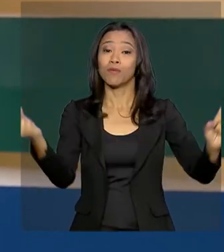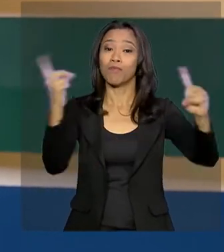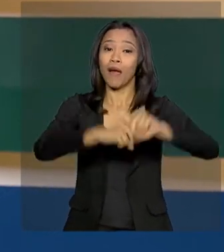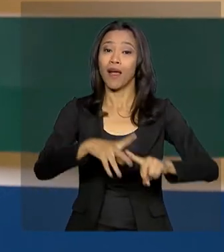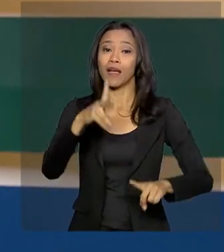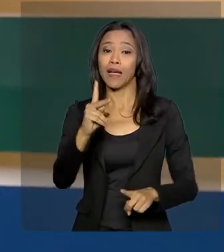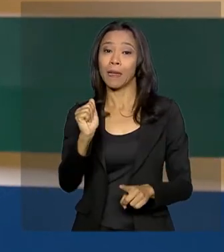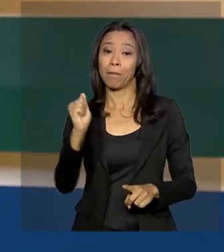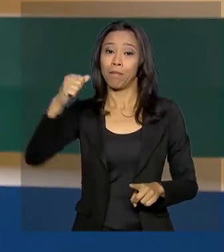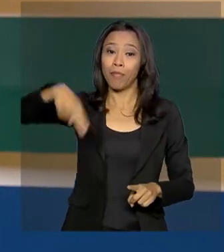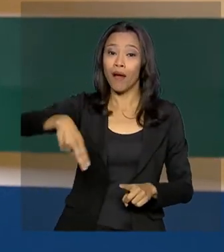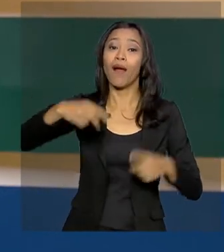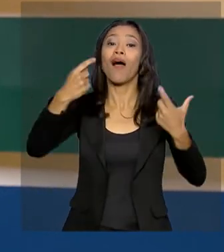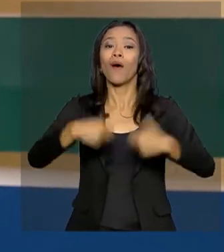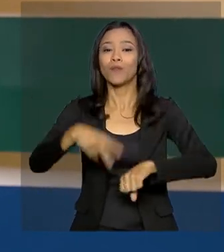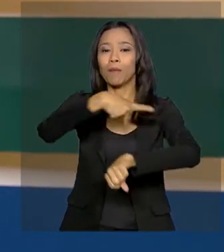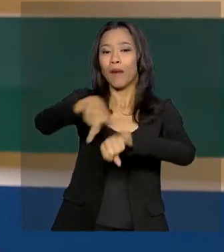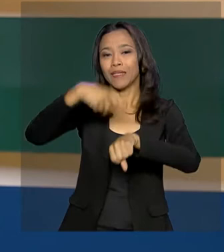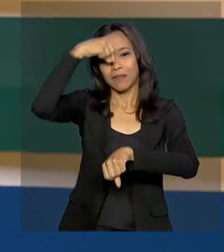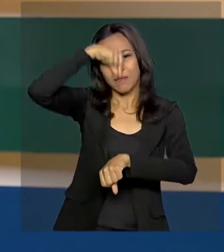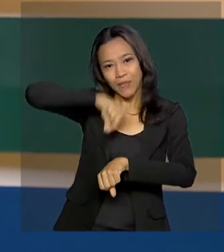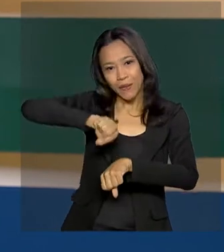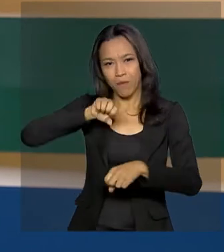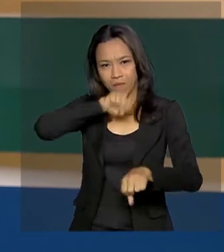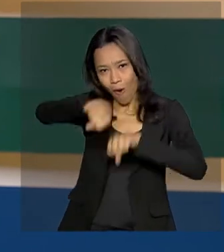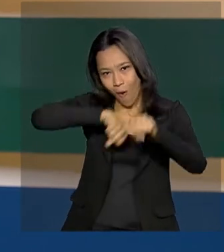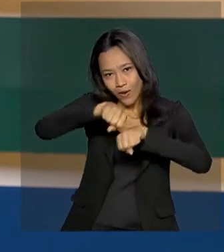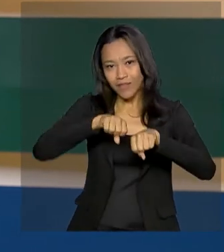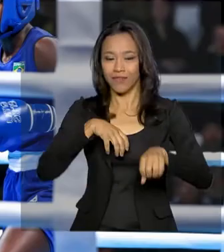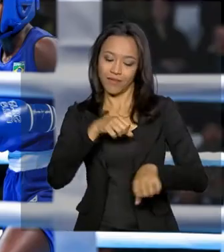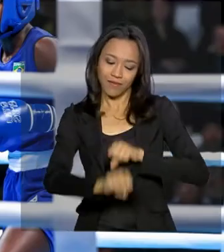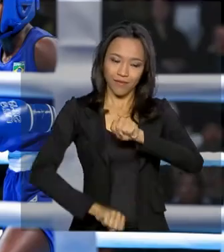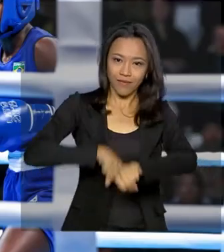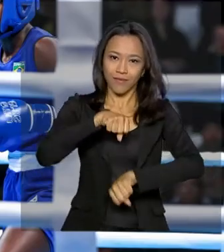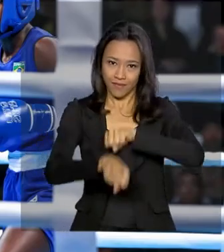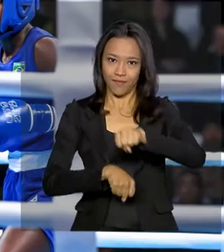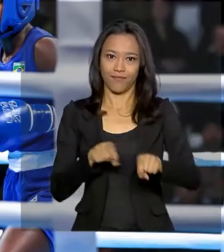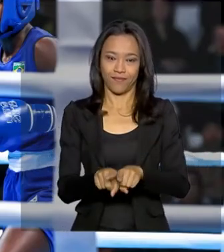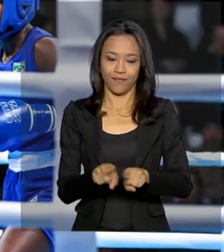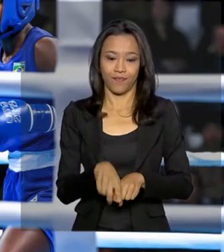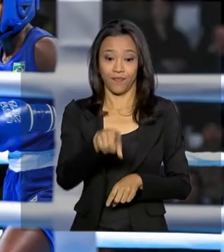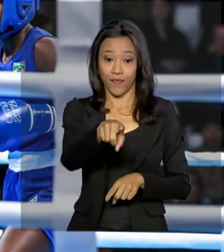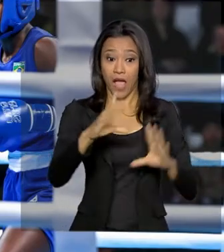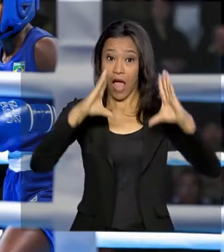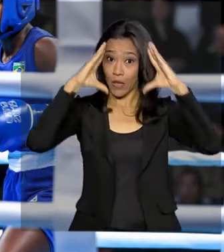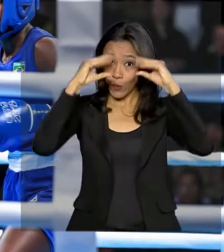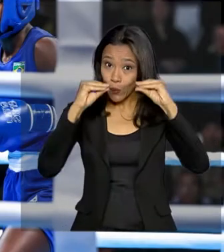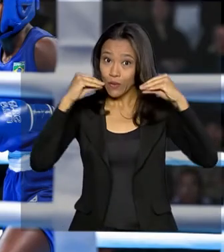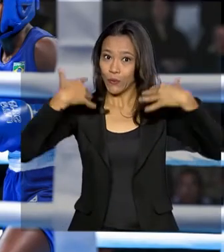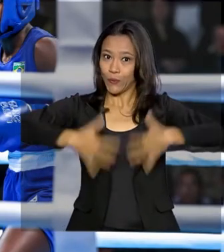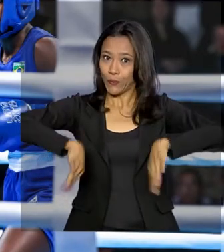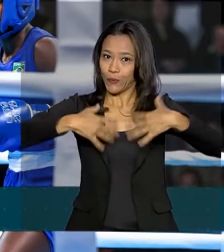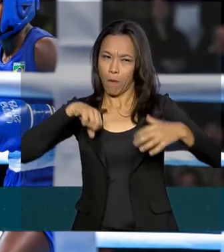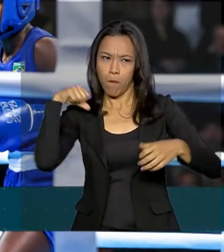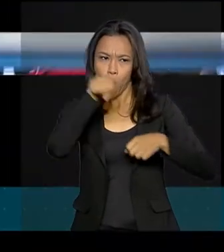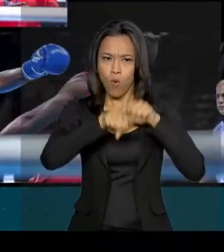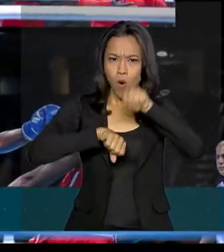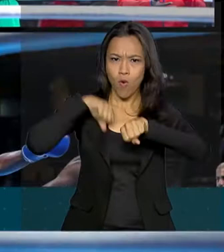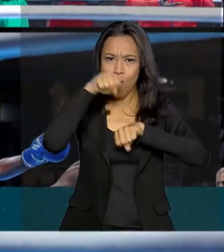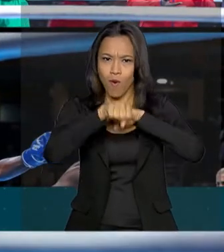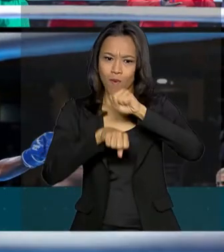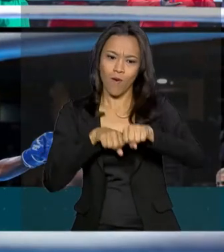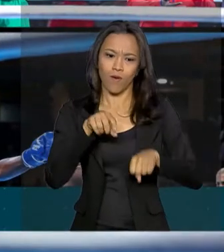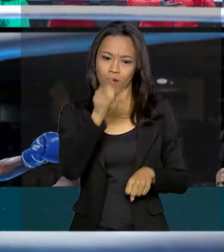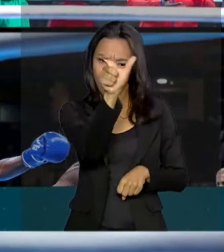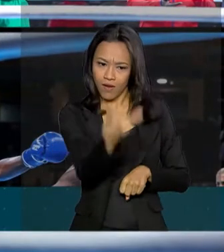peru o destaque ficou para o box e o ciclismo a noite foi de medalhas para o boxe brasileiro o